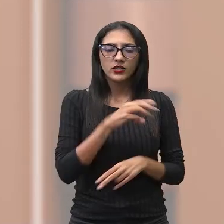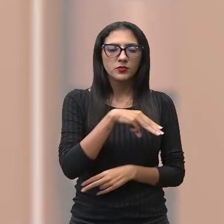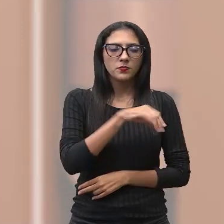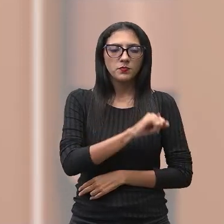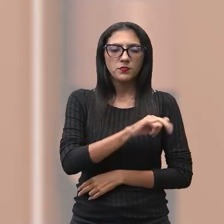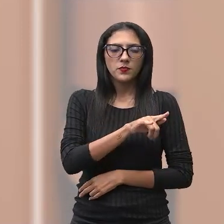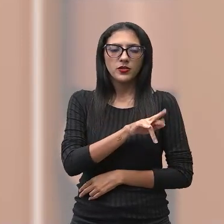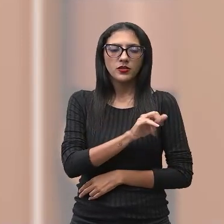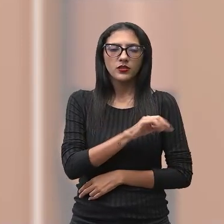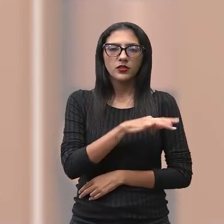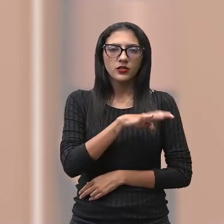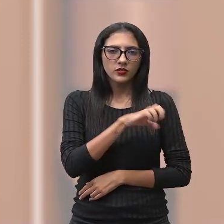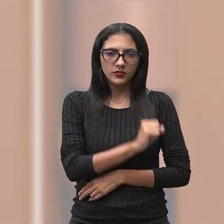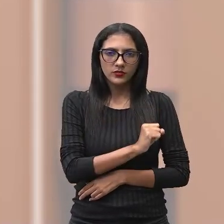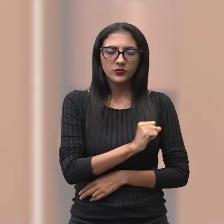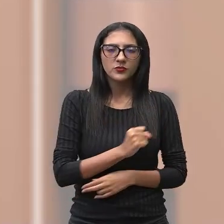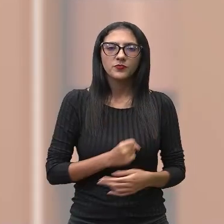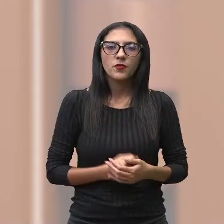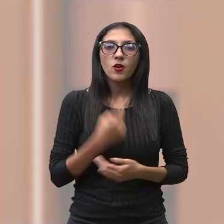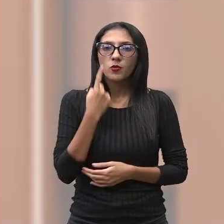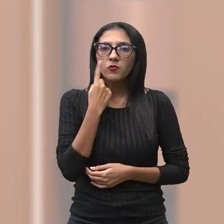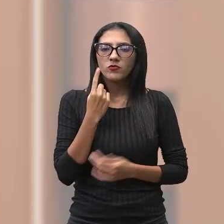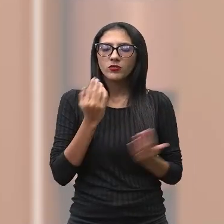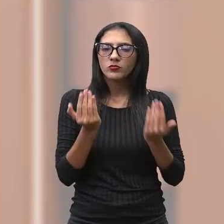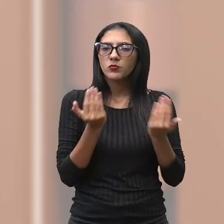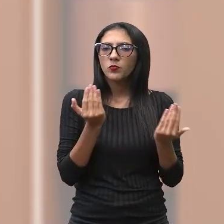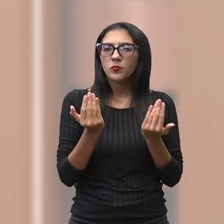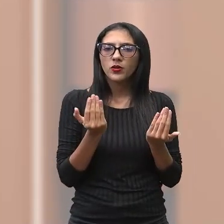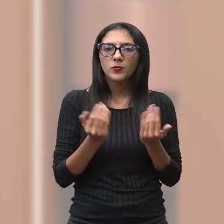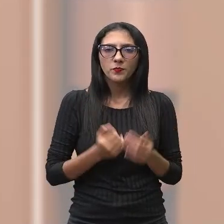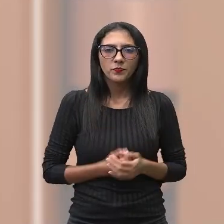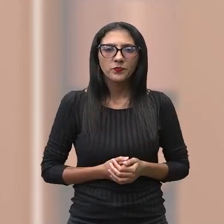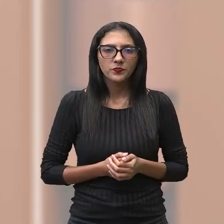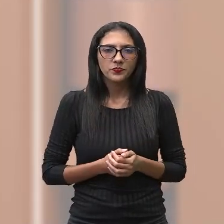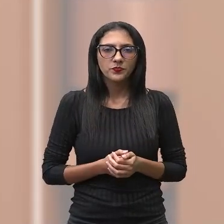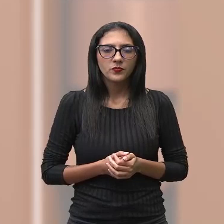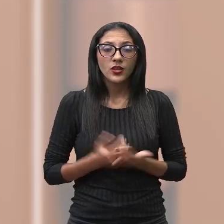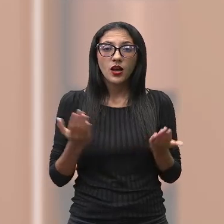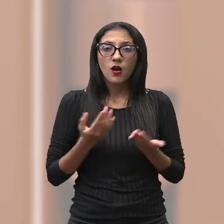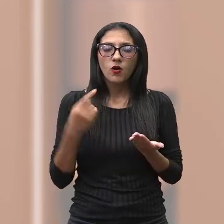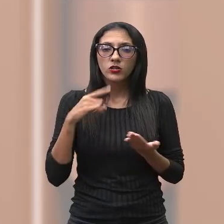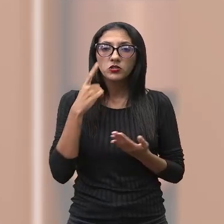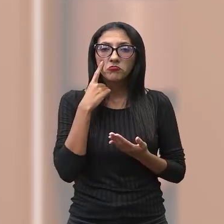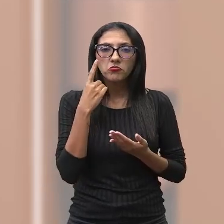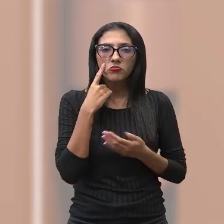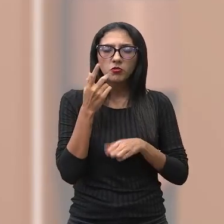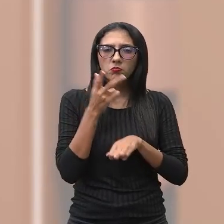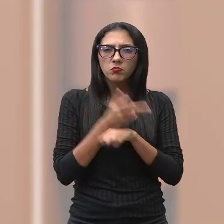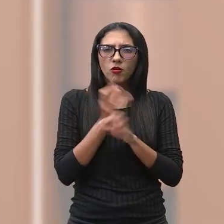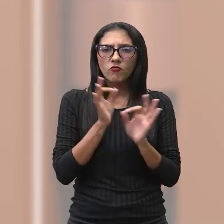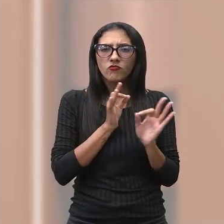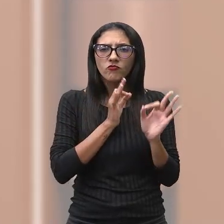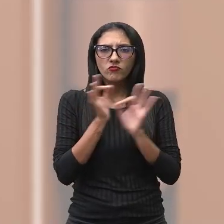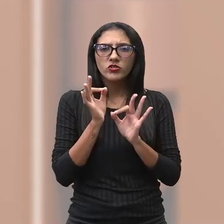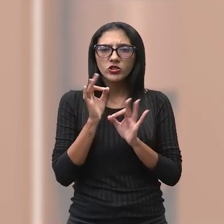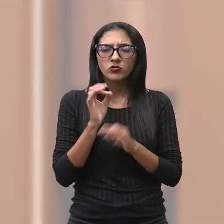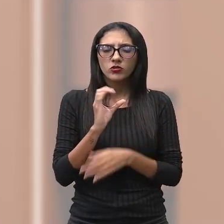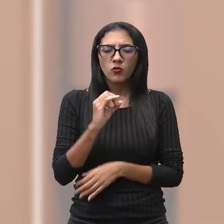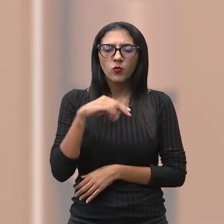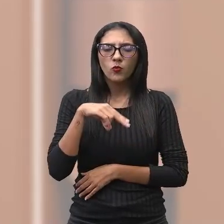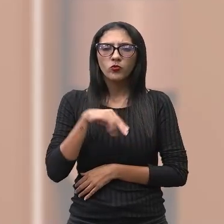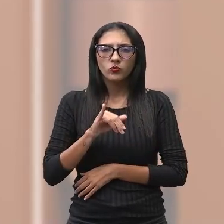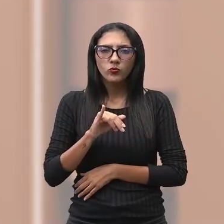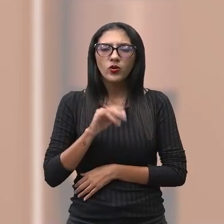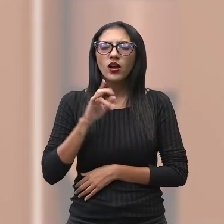tá? Vamos dar uma olhadinha aqui. Agora vamos ver um videozinho da ONU que vai falar um pouquinho,